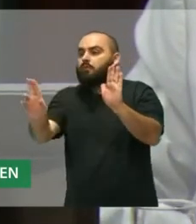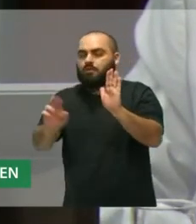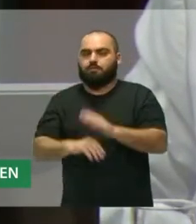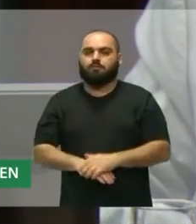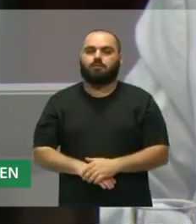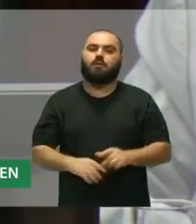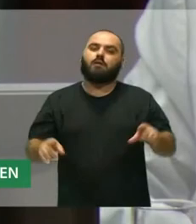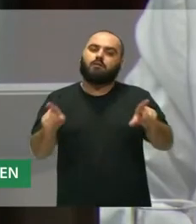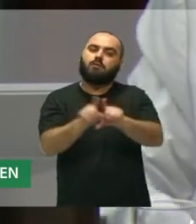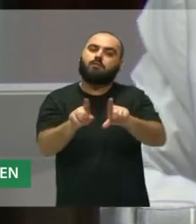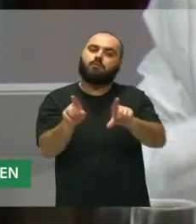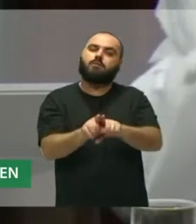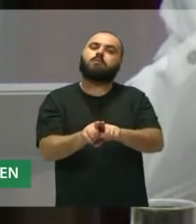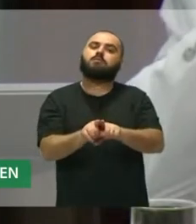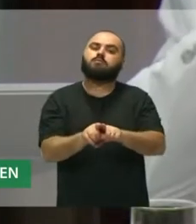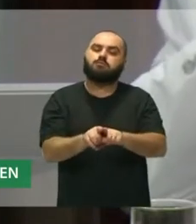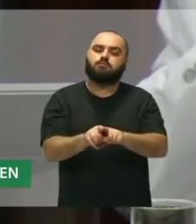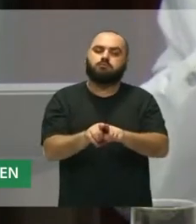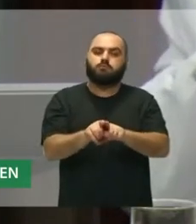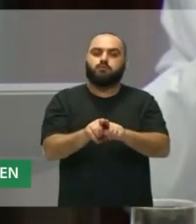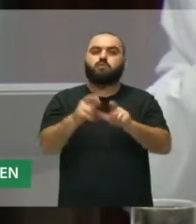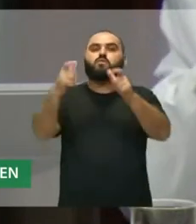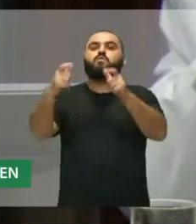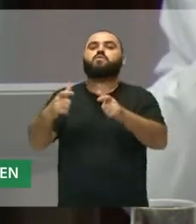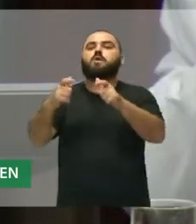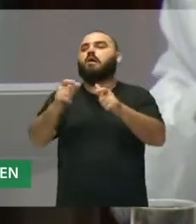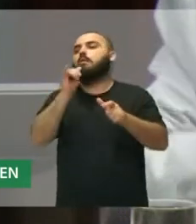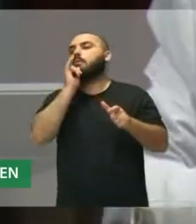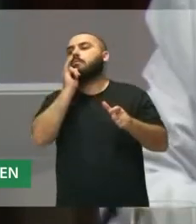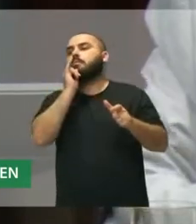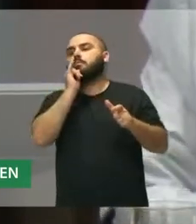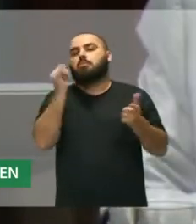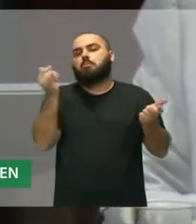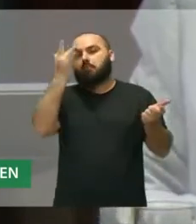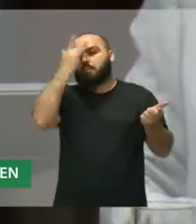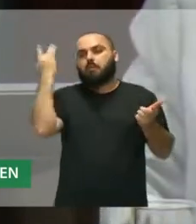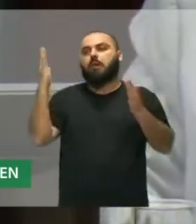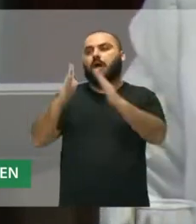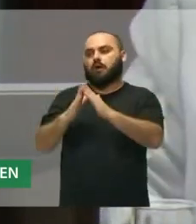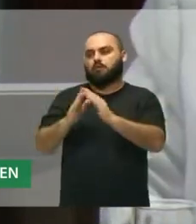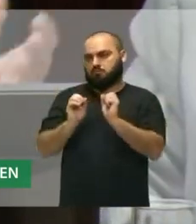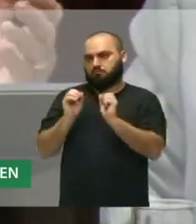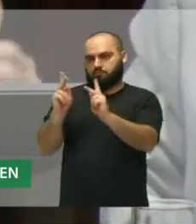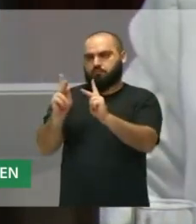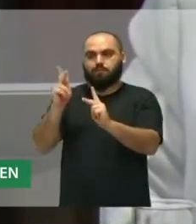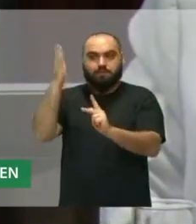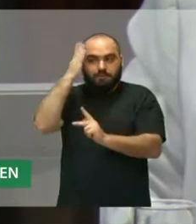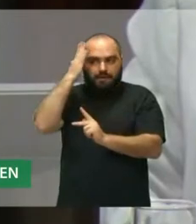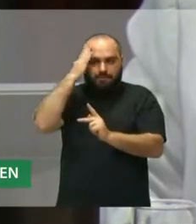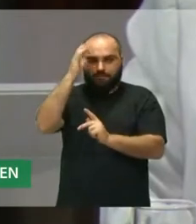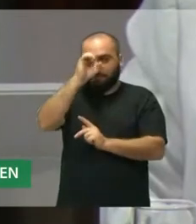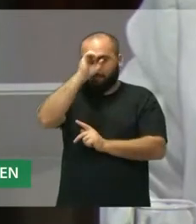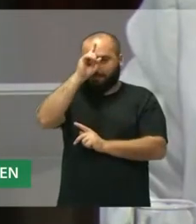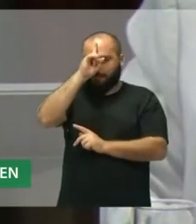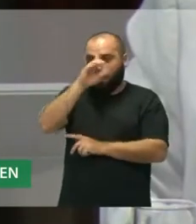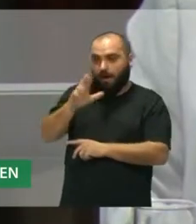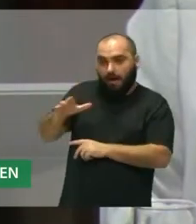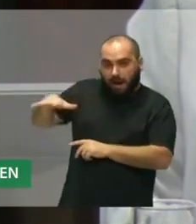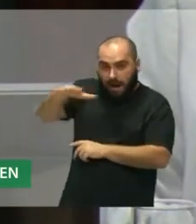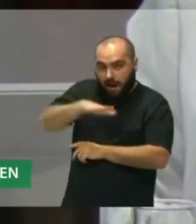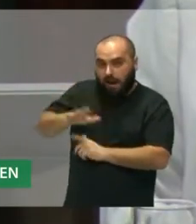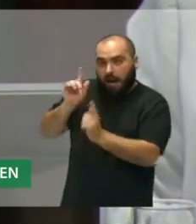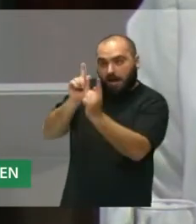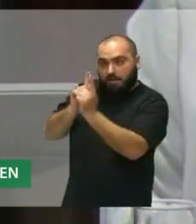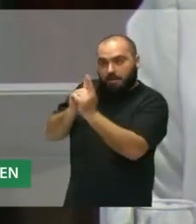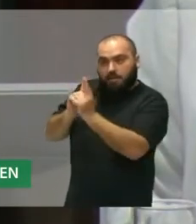e o local, por exemplo, de onde a pessoa reside, tá? Porque a gente sabe que o hospital é regional, atende aqui toda a